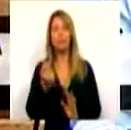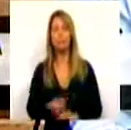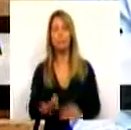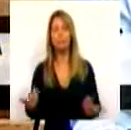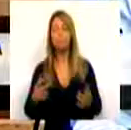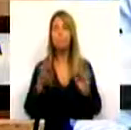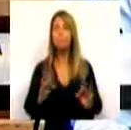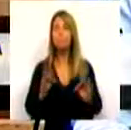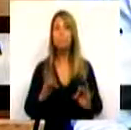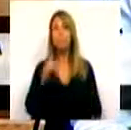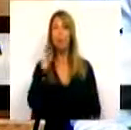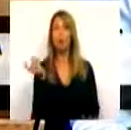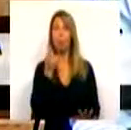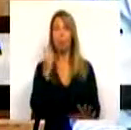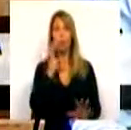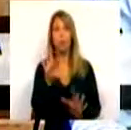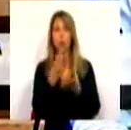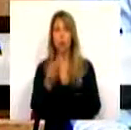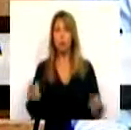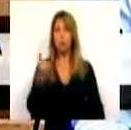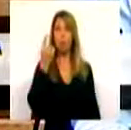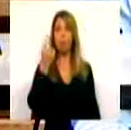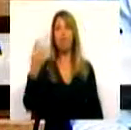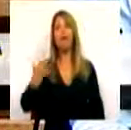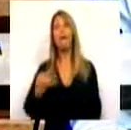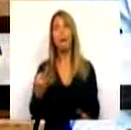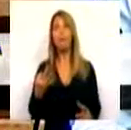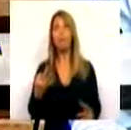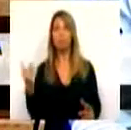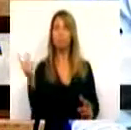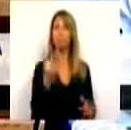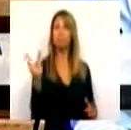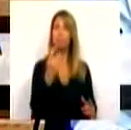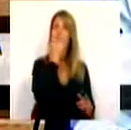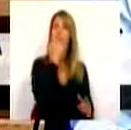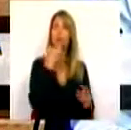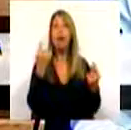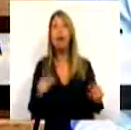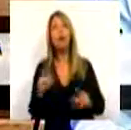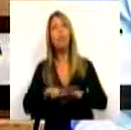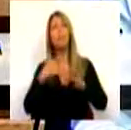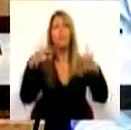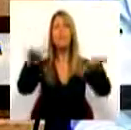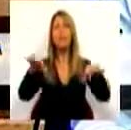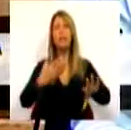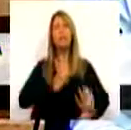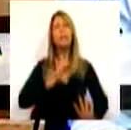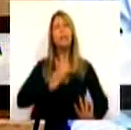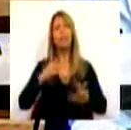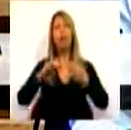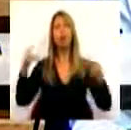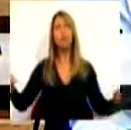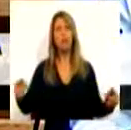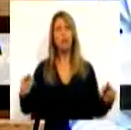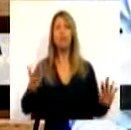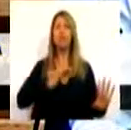Decididamente a procura de uma solução que também seja de agrado de ambas as partes para acabar com a dívida das autarquias às